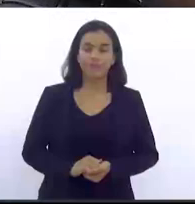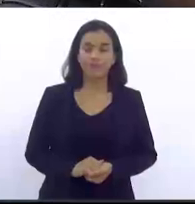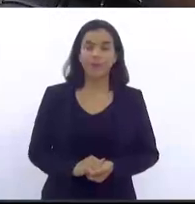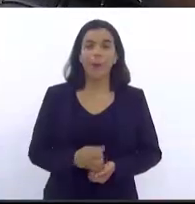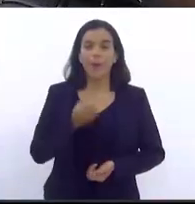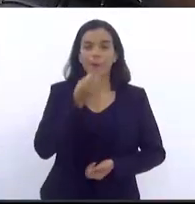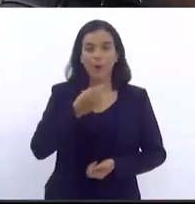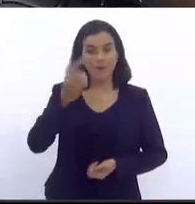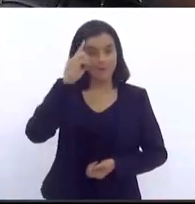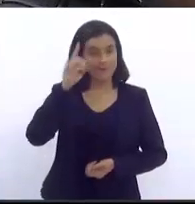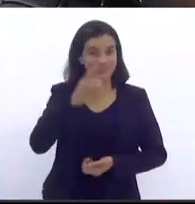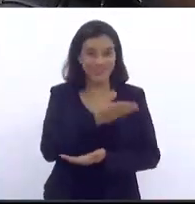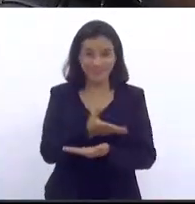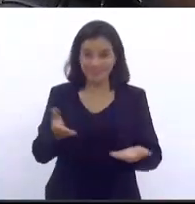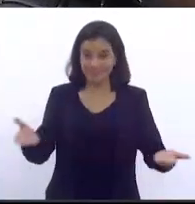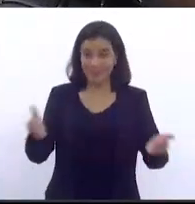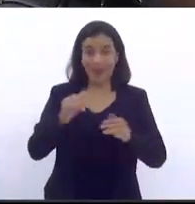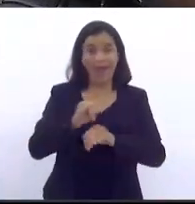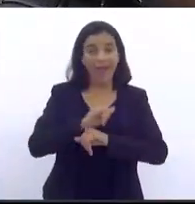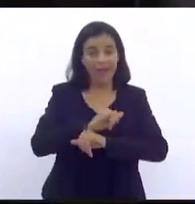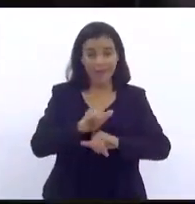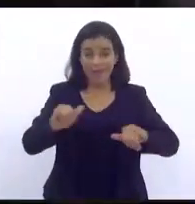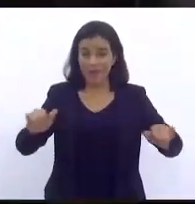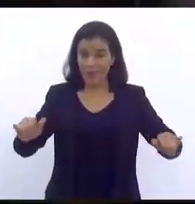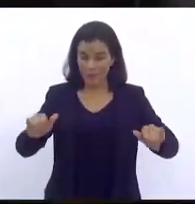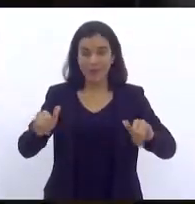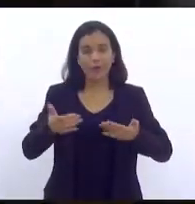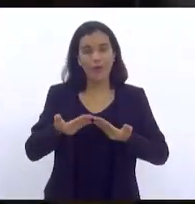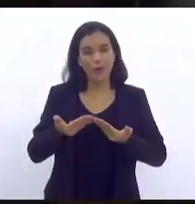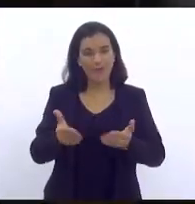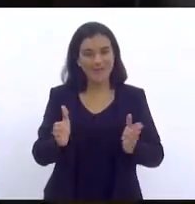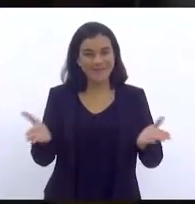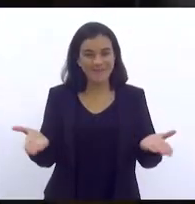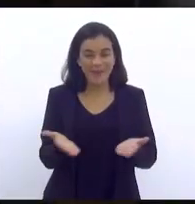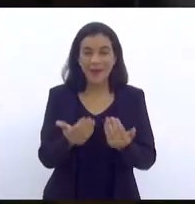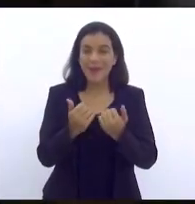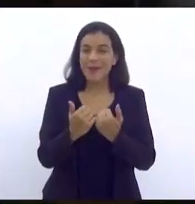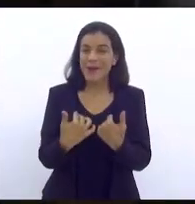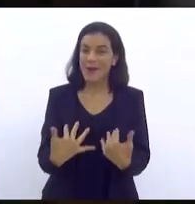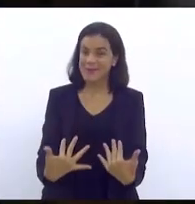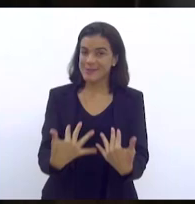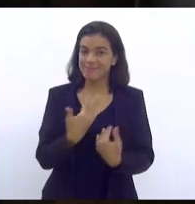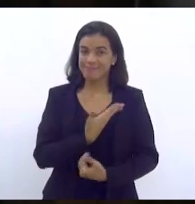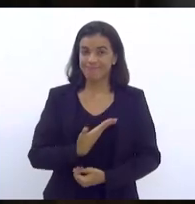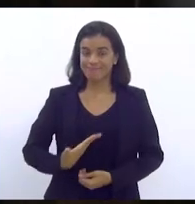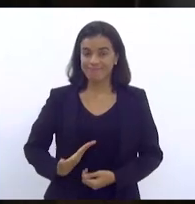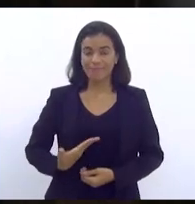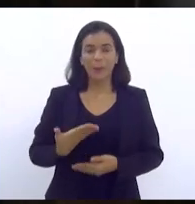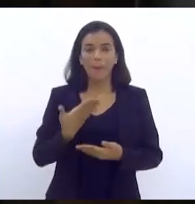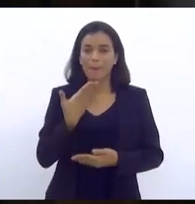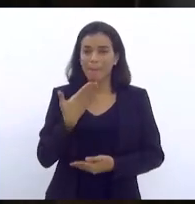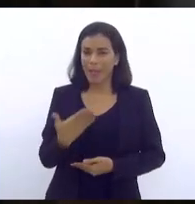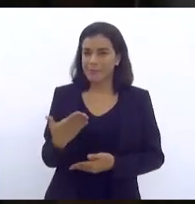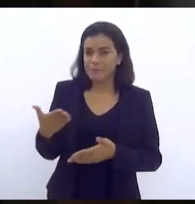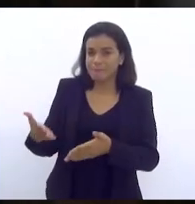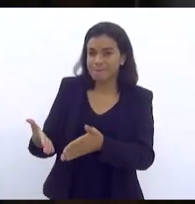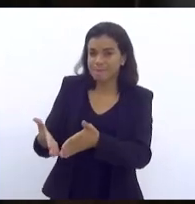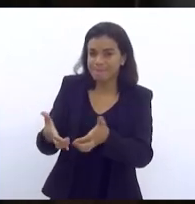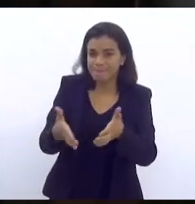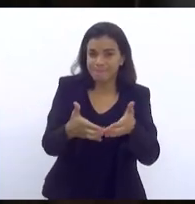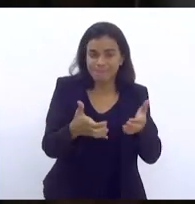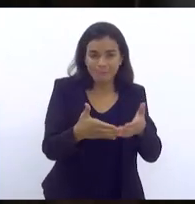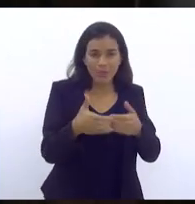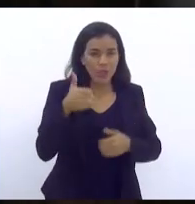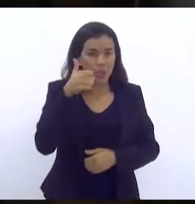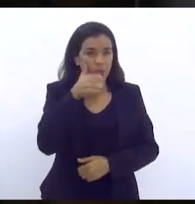Bom dia a todos então como Informado iniciaremos agora a nossa audiência pública Peço que todos e todas